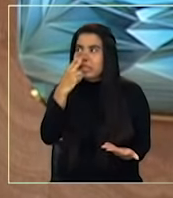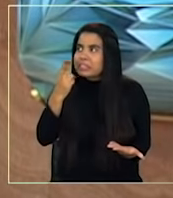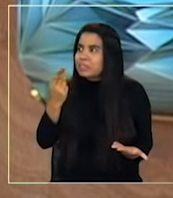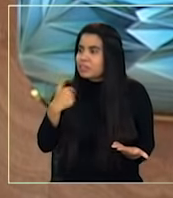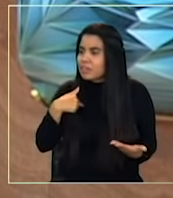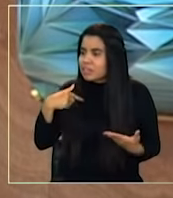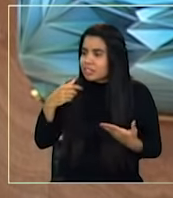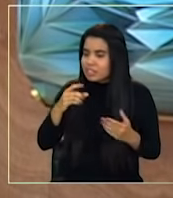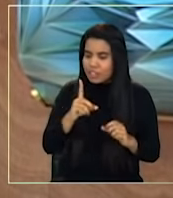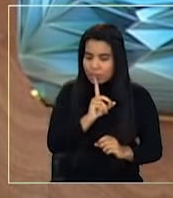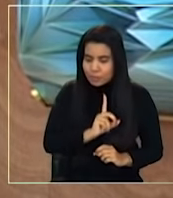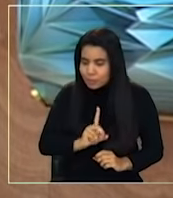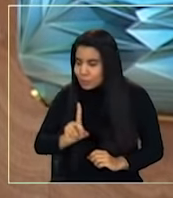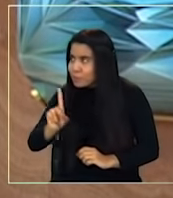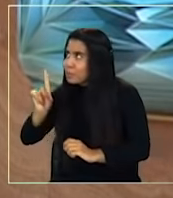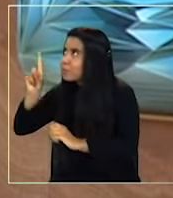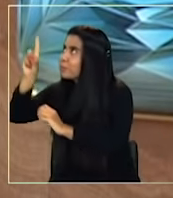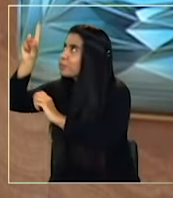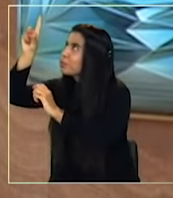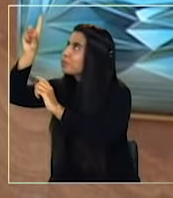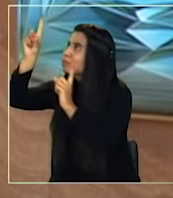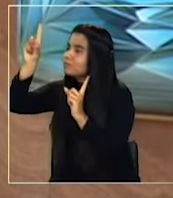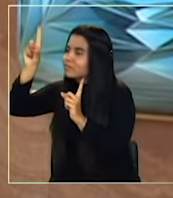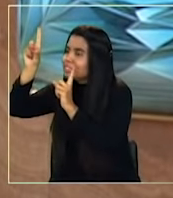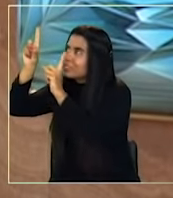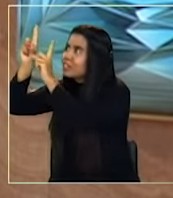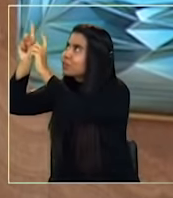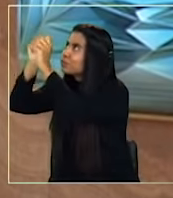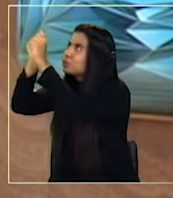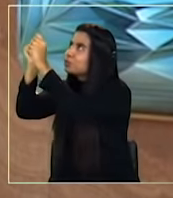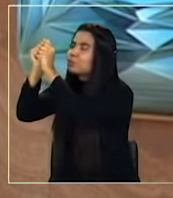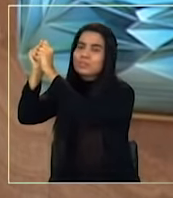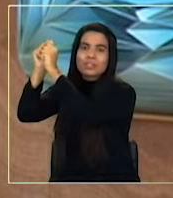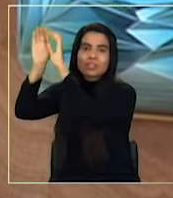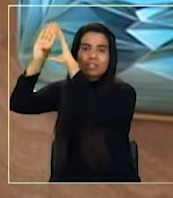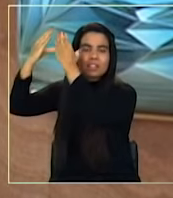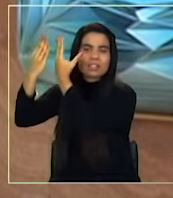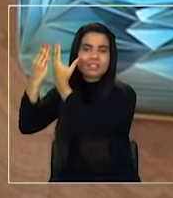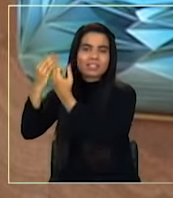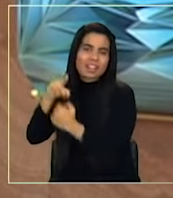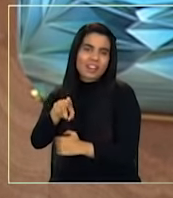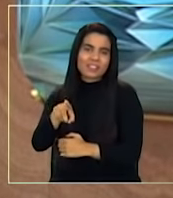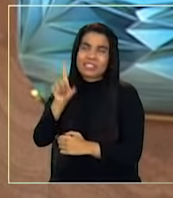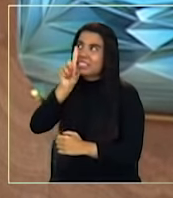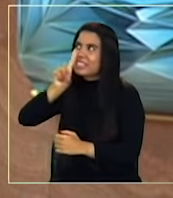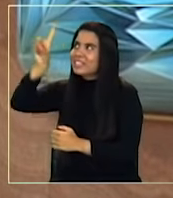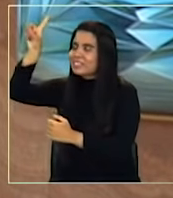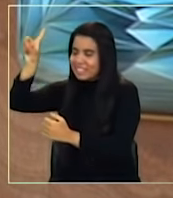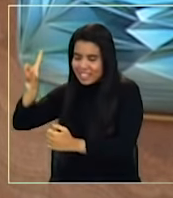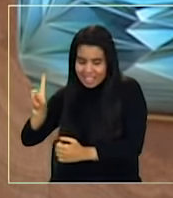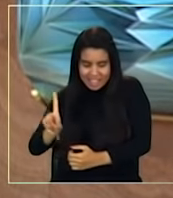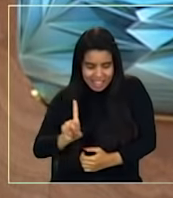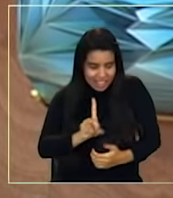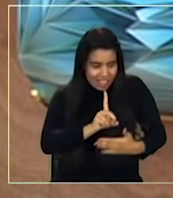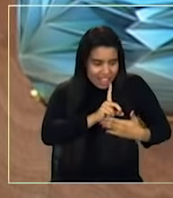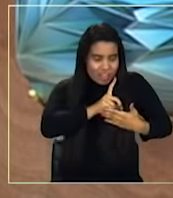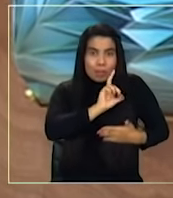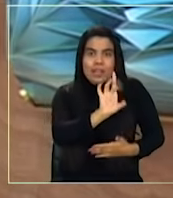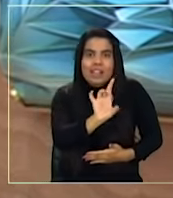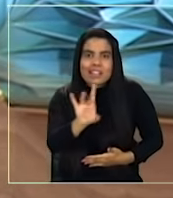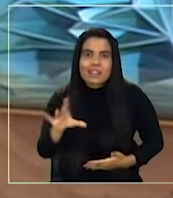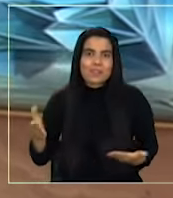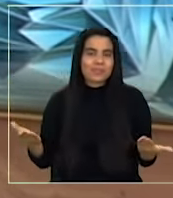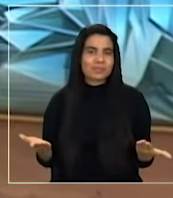e voltado. Pois é, você não foi ao céu não, o céu veio até você. Agora você tem que